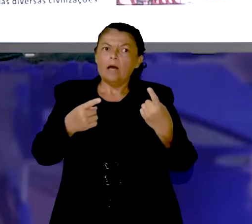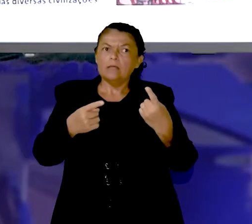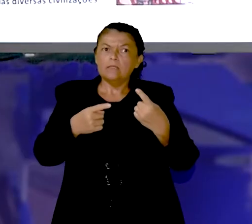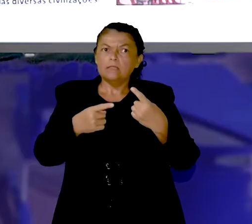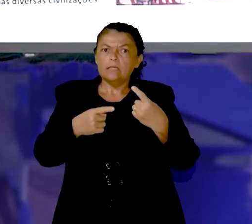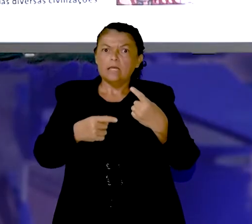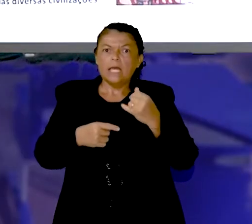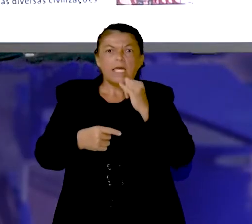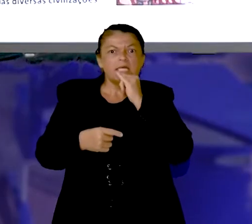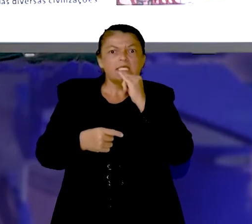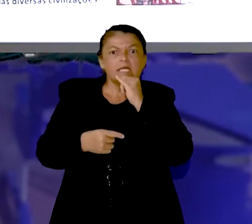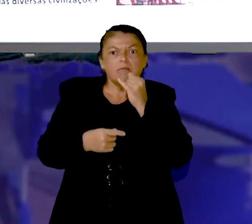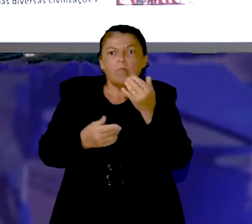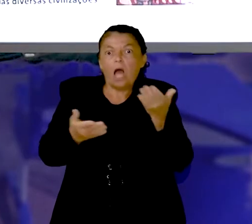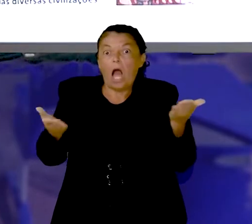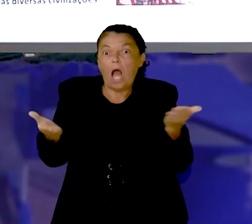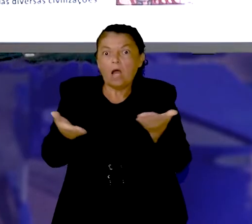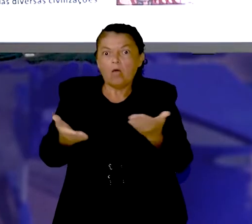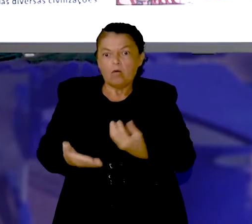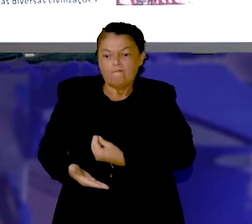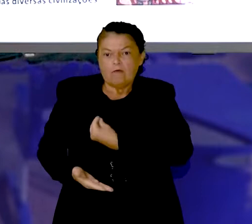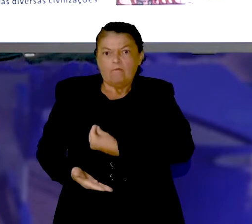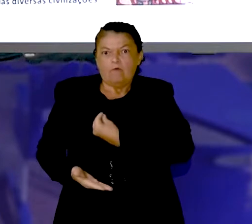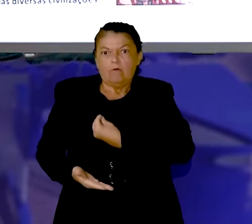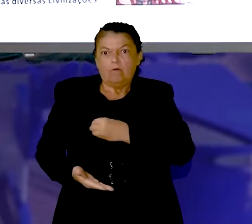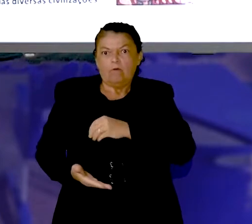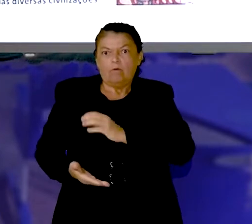próxima. Então, tinha toda uma ritualística